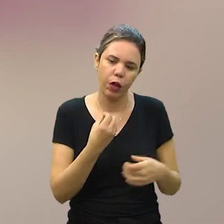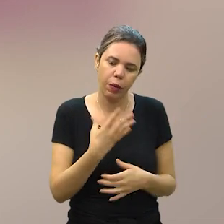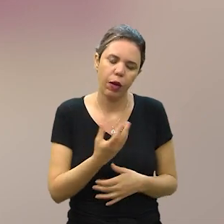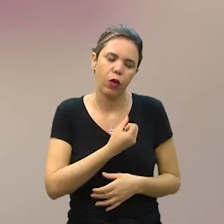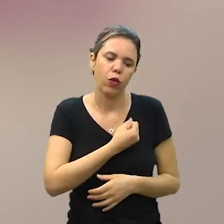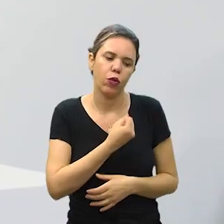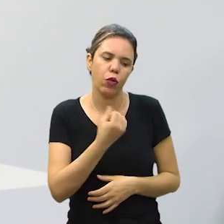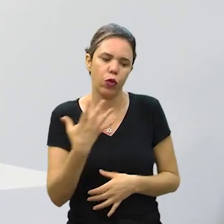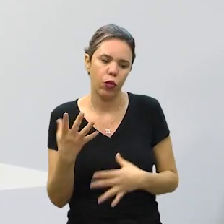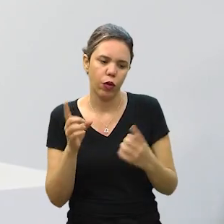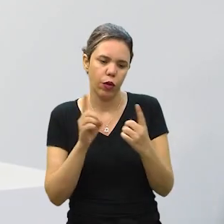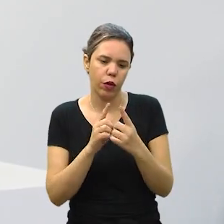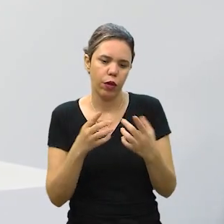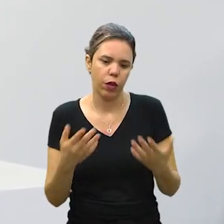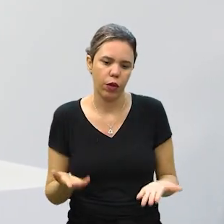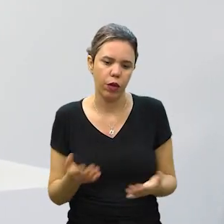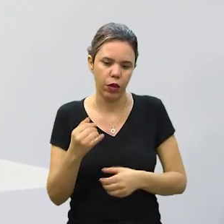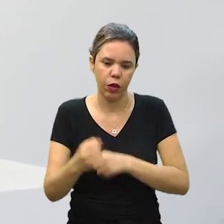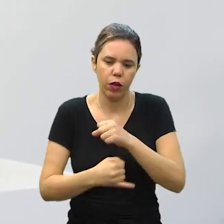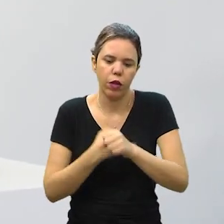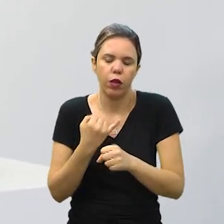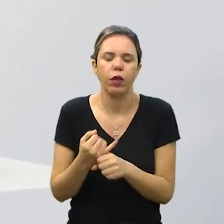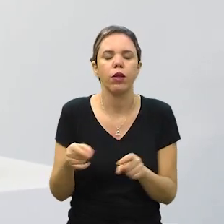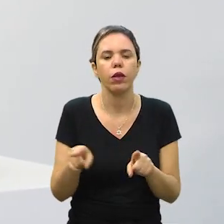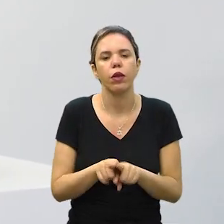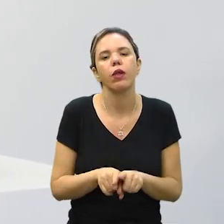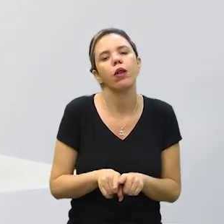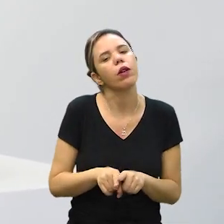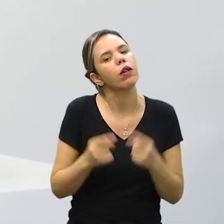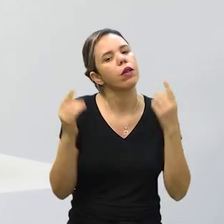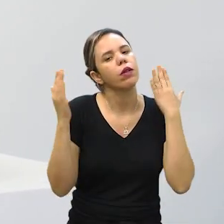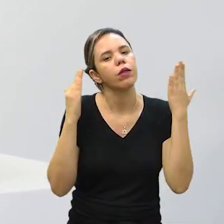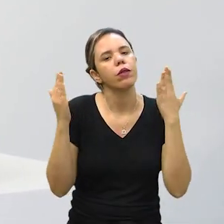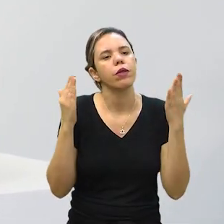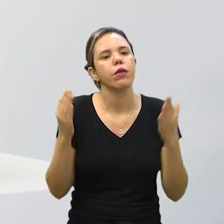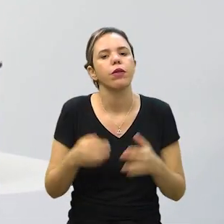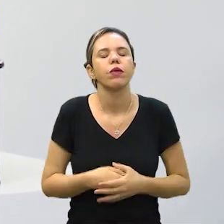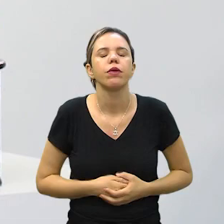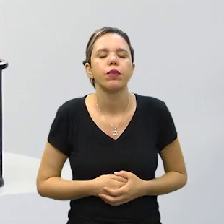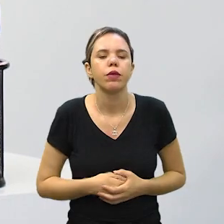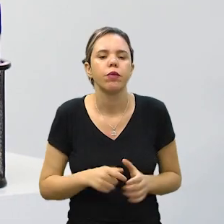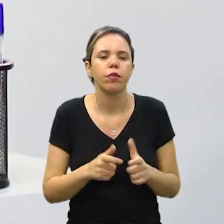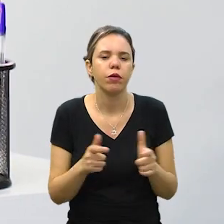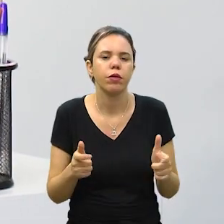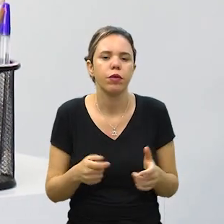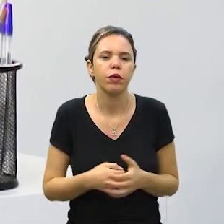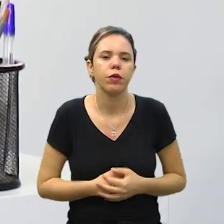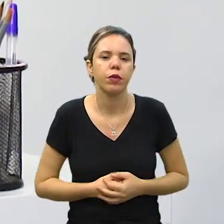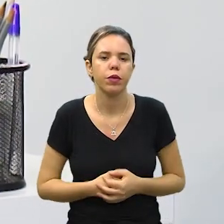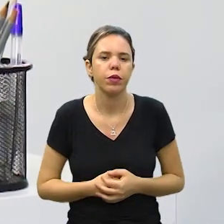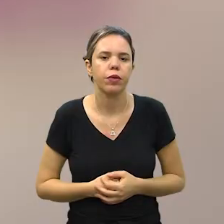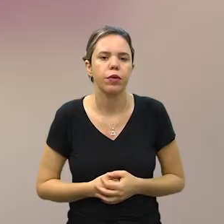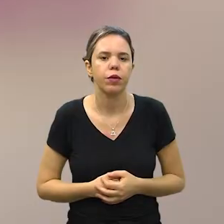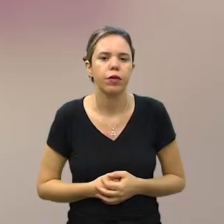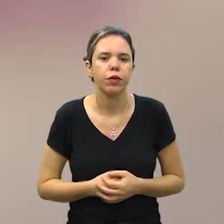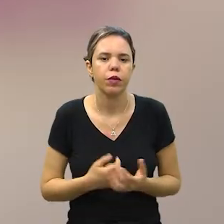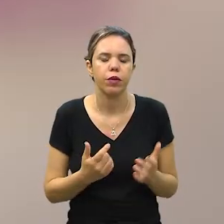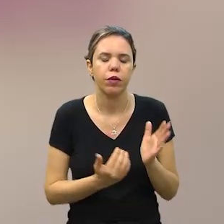o número de atendimentos online também dos psicólogos online também aumentou